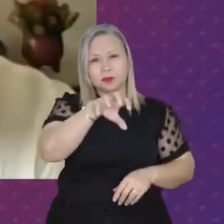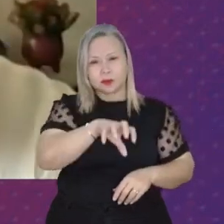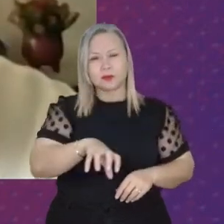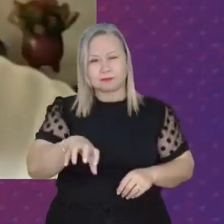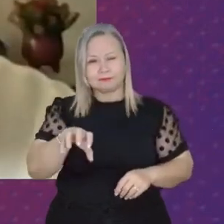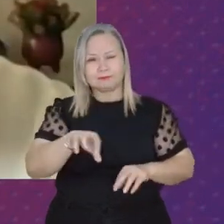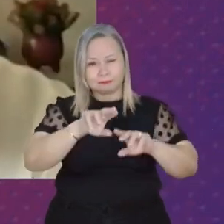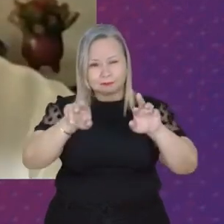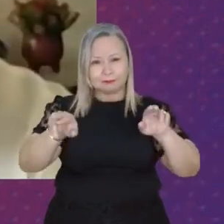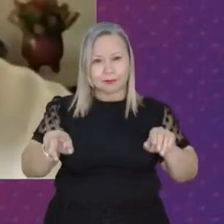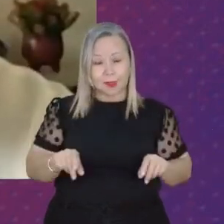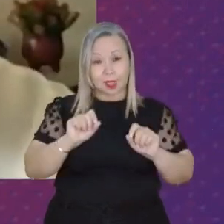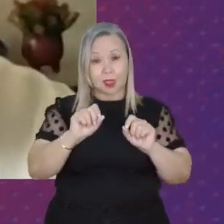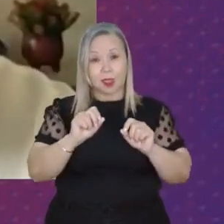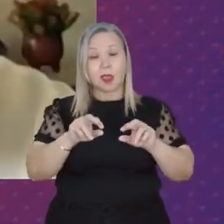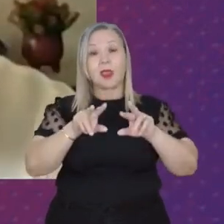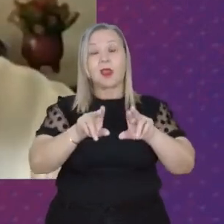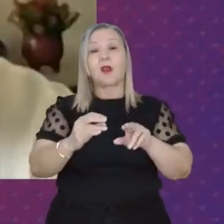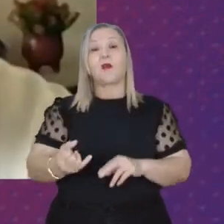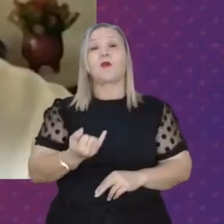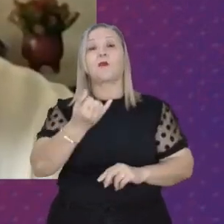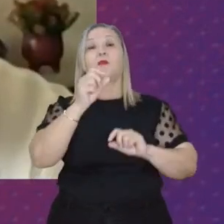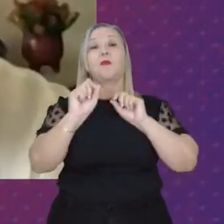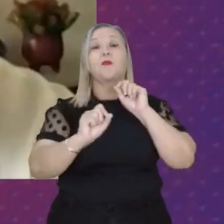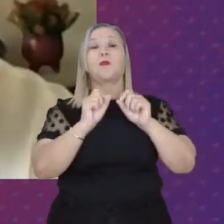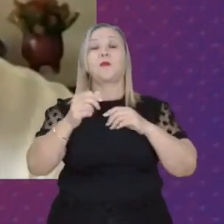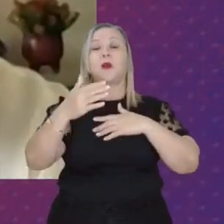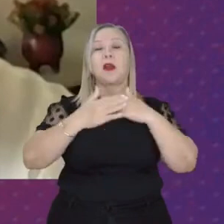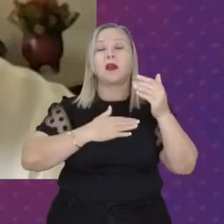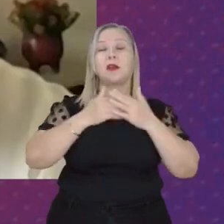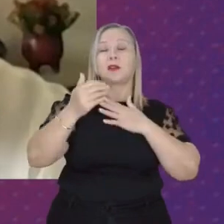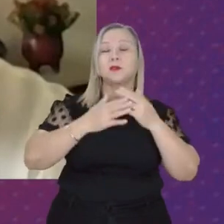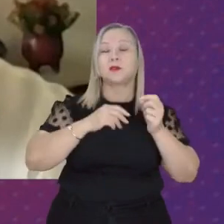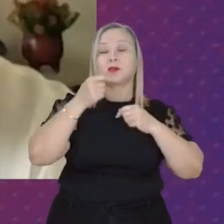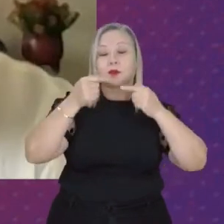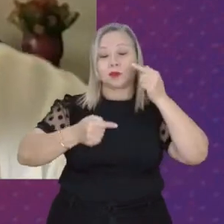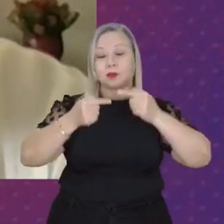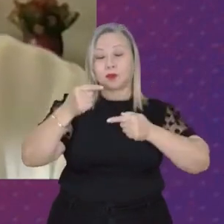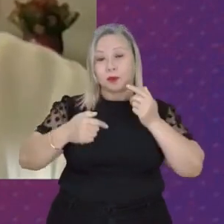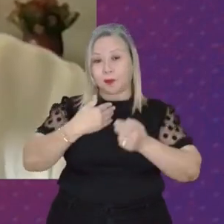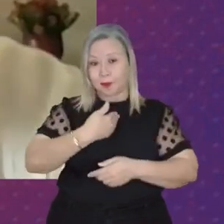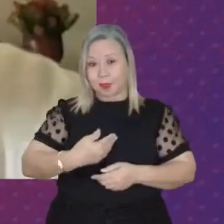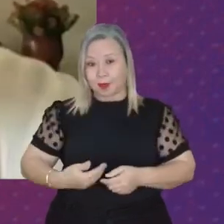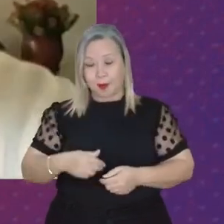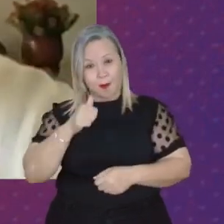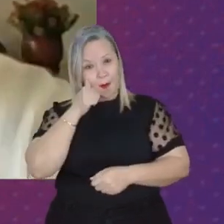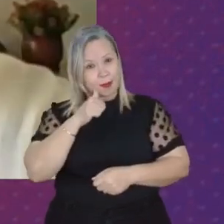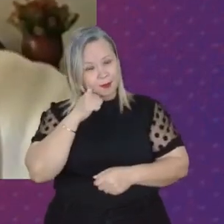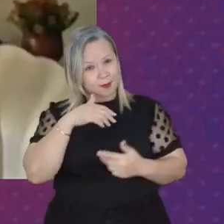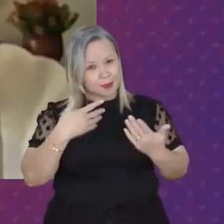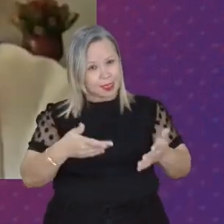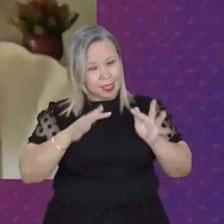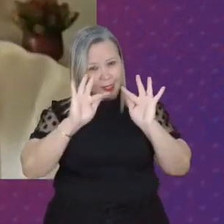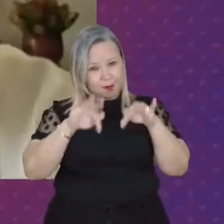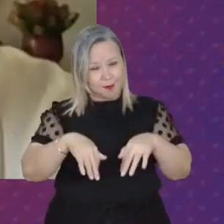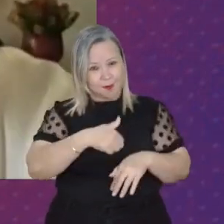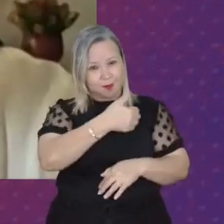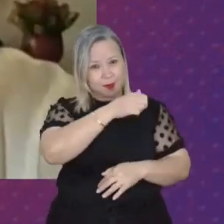organismos como importante para a execução de políticas públicas para as mulheres. Então, no final